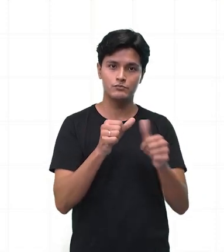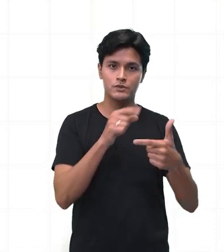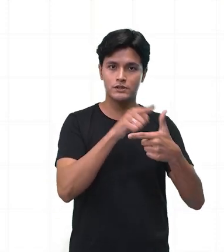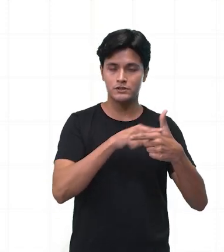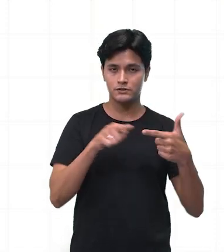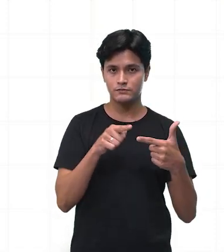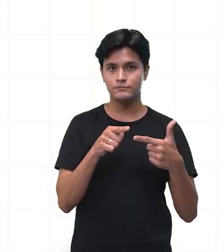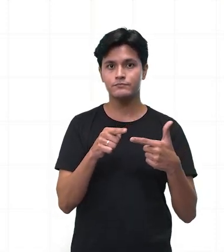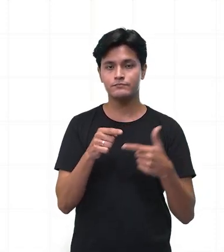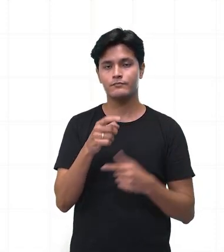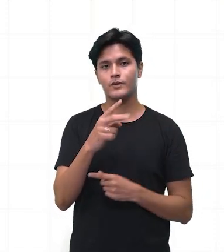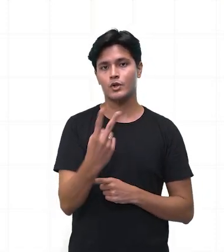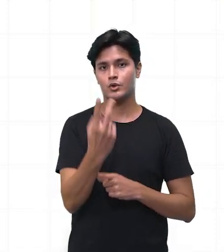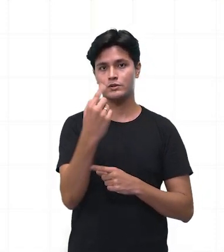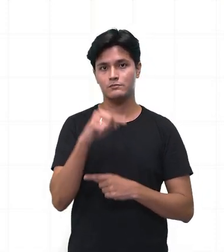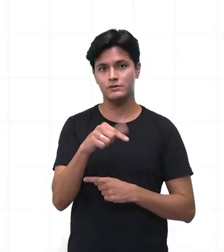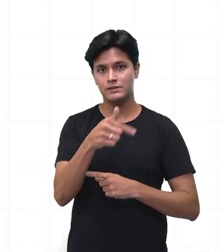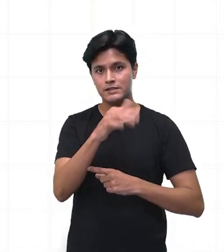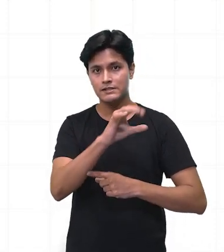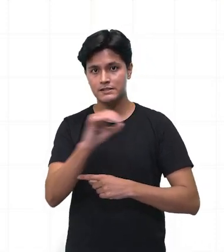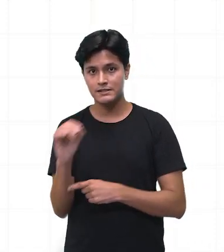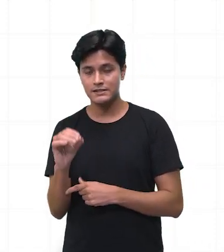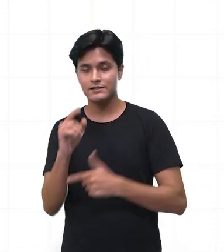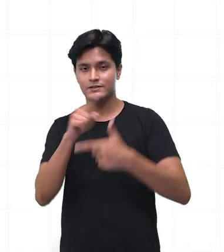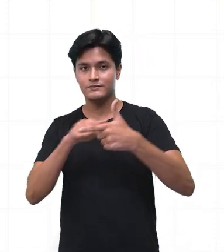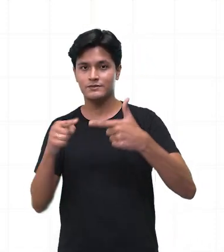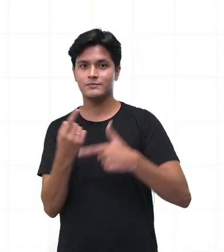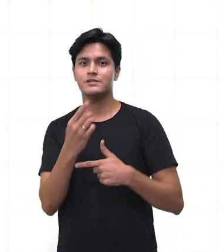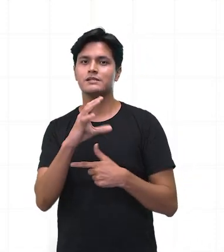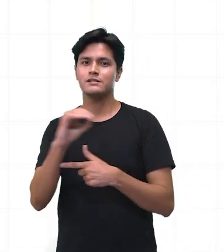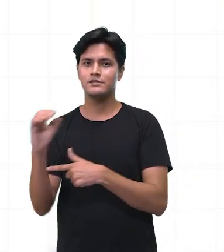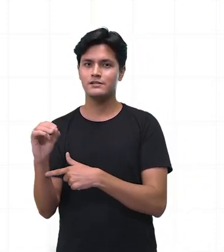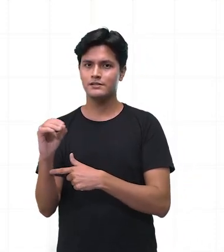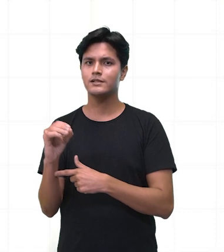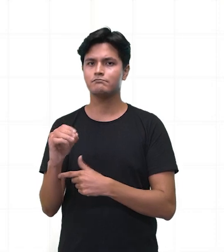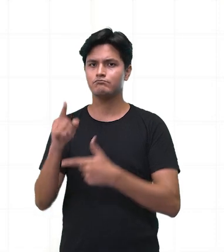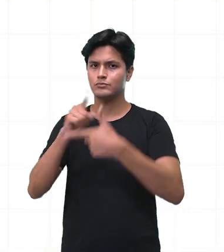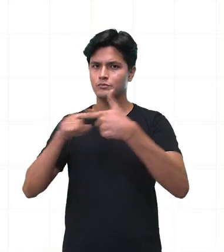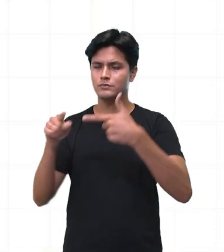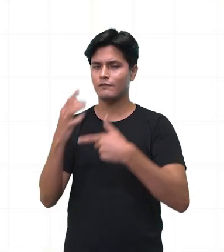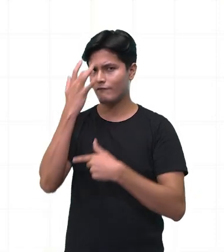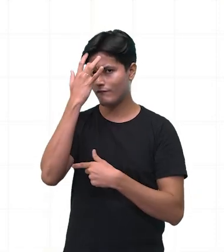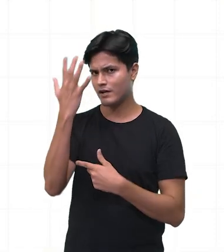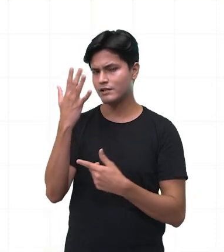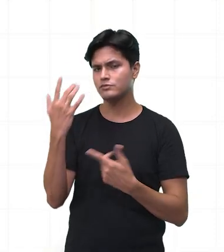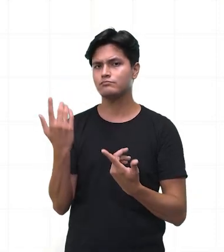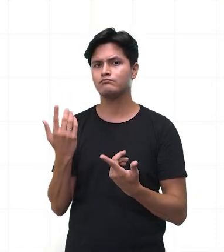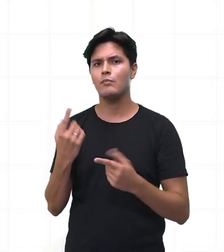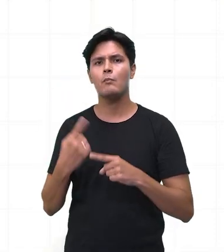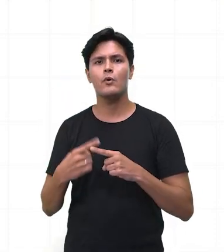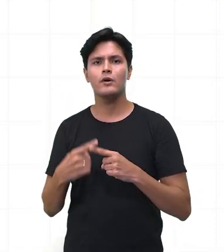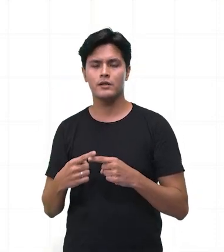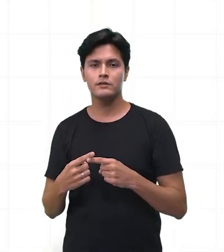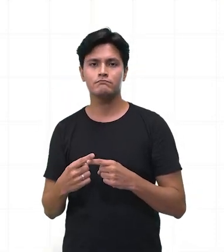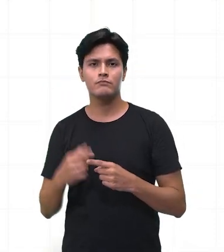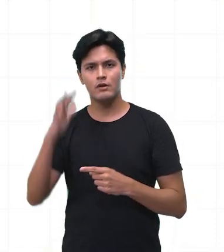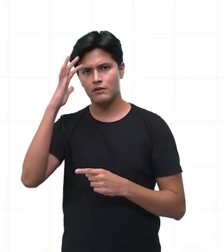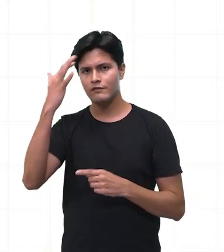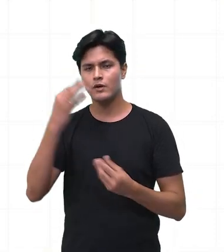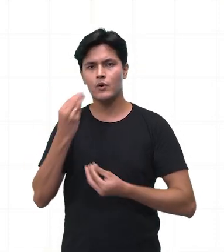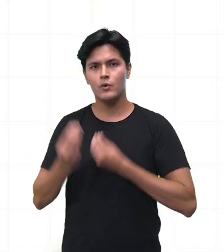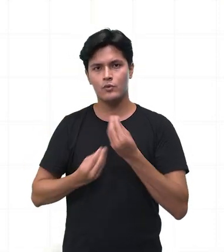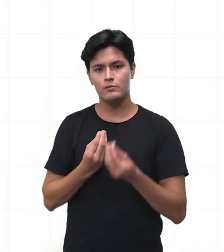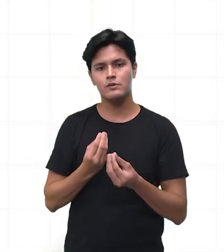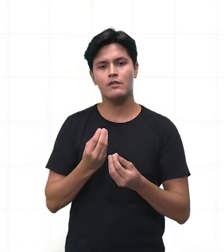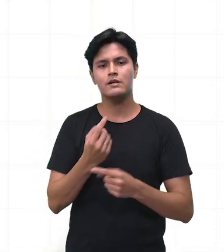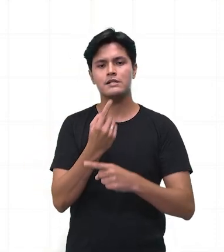2.700 dividido por 100. E essa divisão aí é fácil, porque você simplifica aqui, ó, 0 com 0.